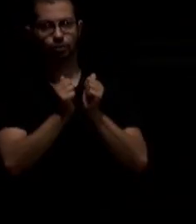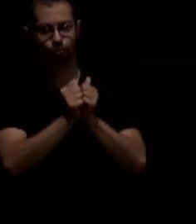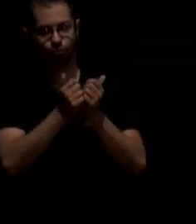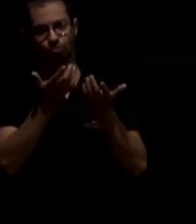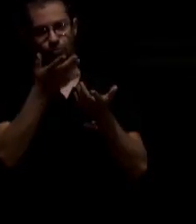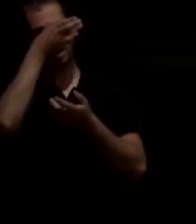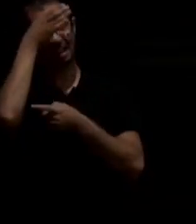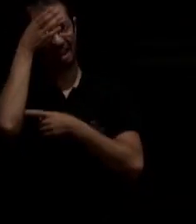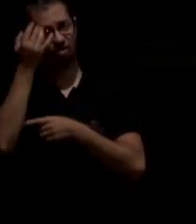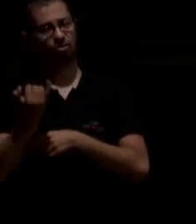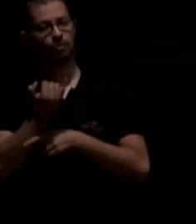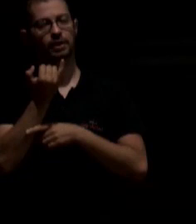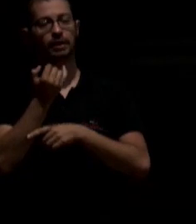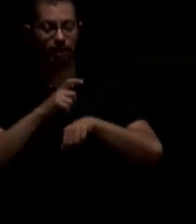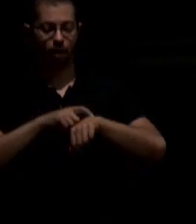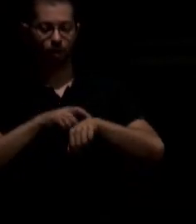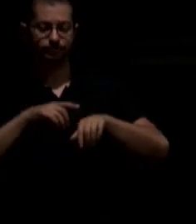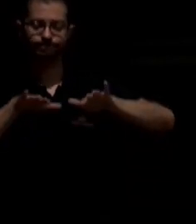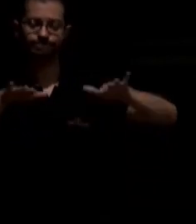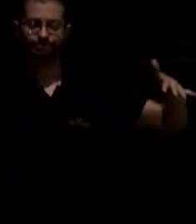refeição, fechar os olhos e agradecer o alimento,